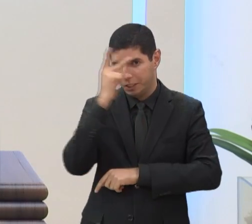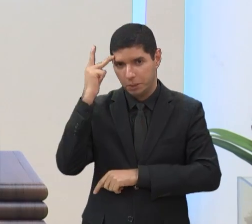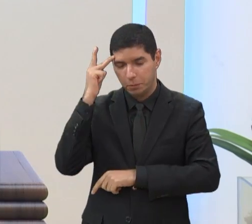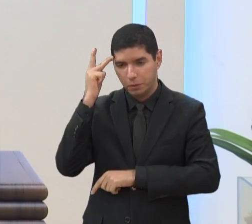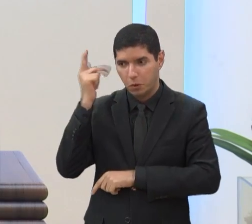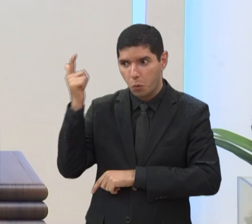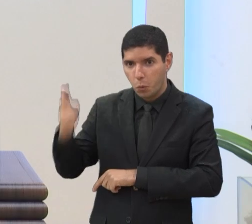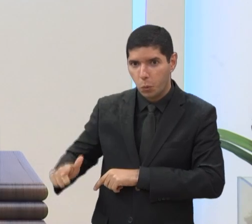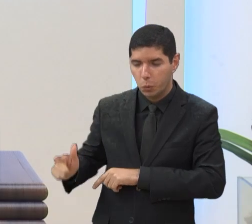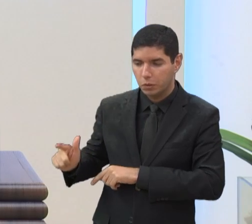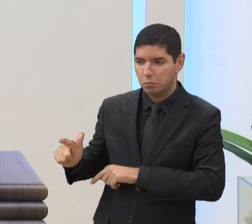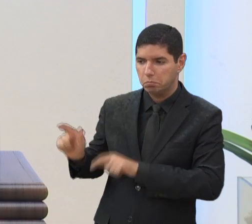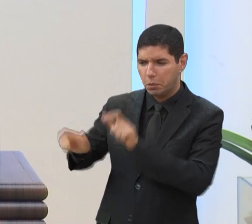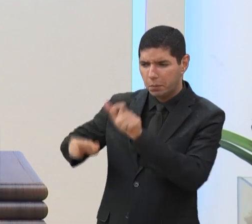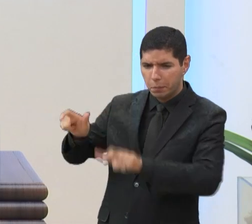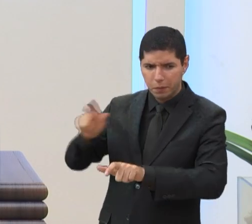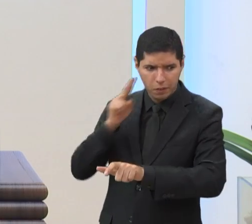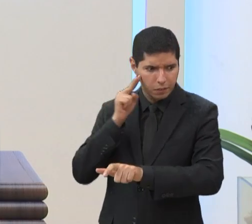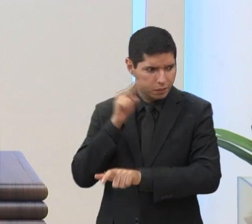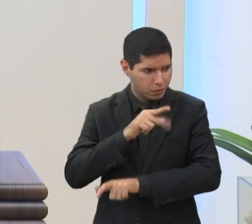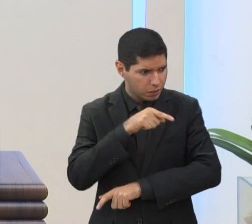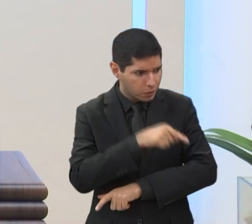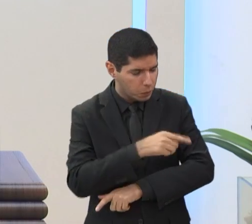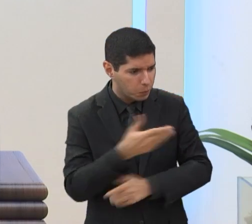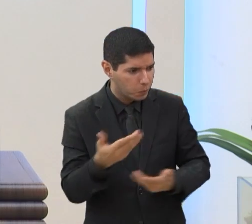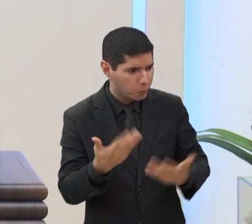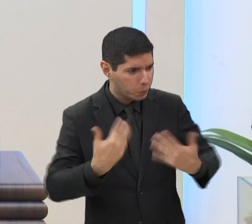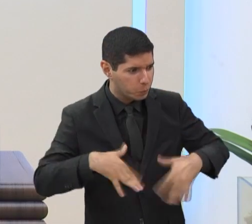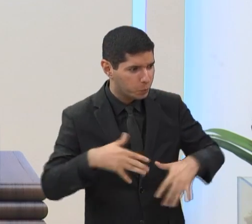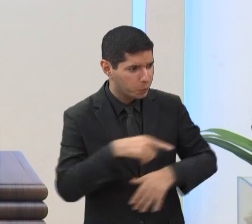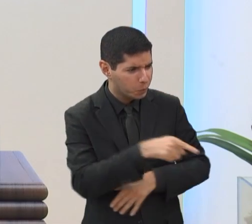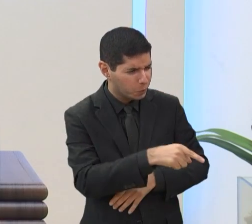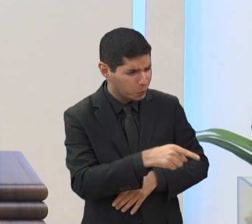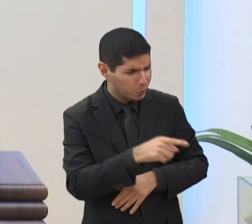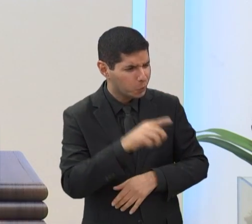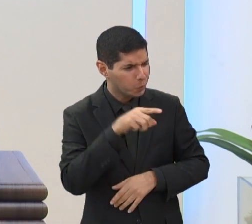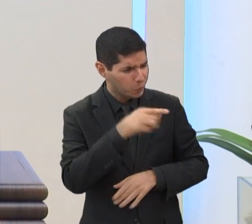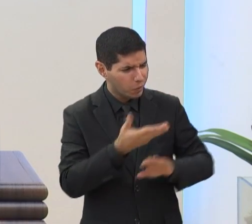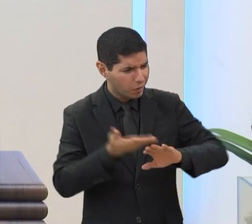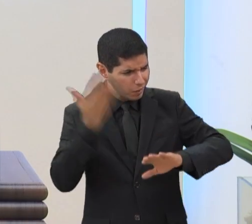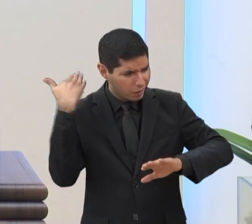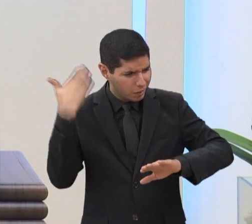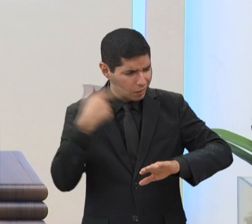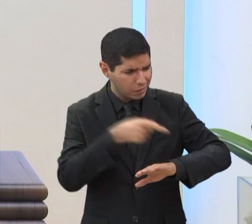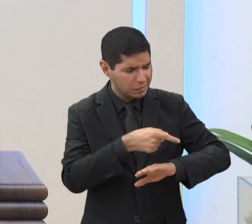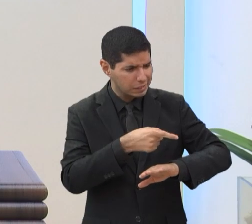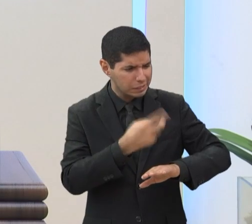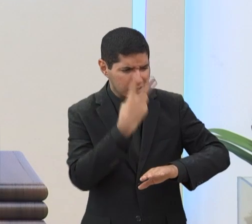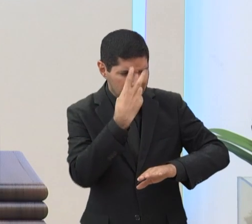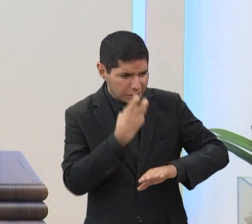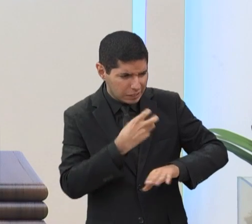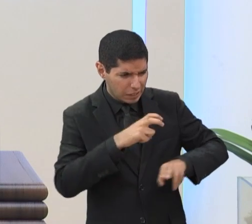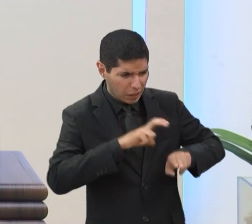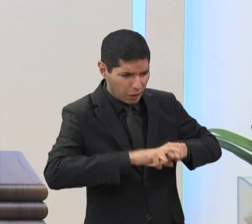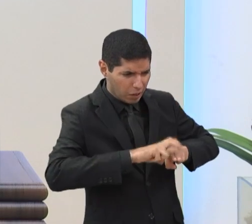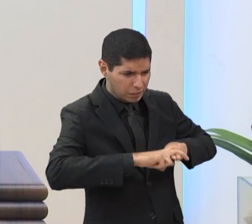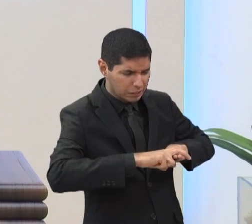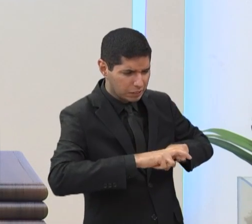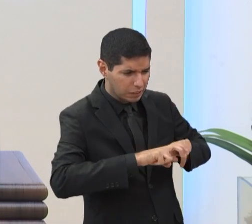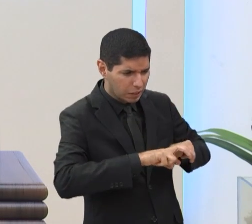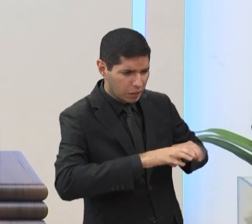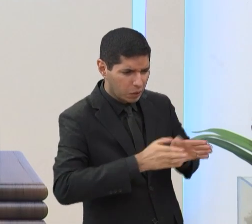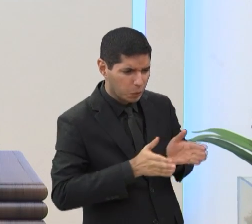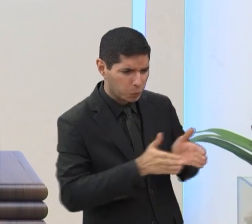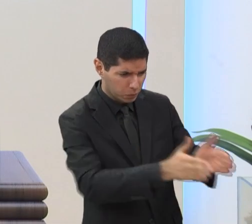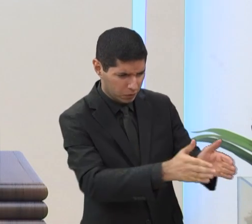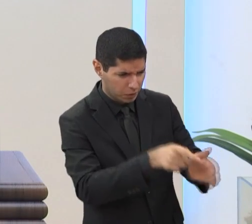tinham visto que era cego diziam: Não é este aquele que estava assentado e